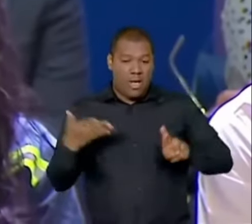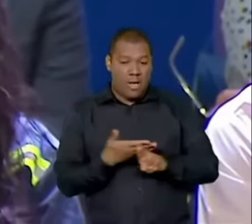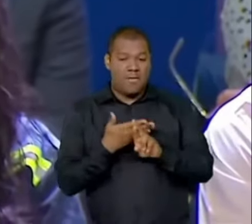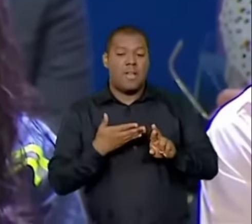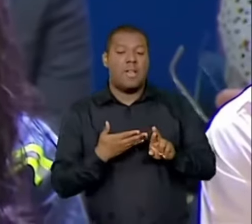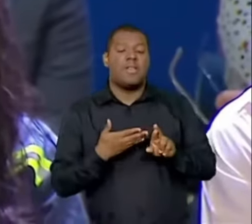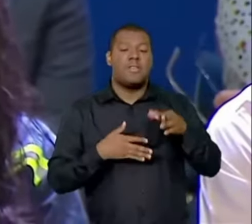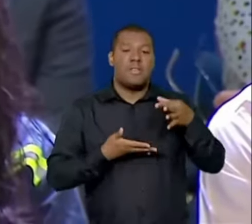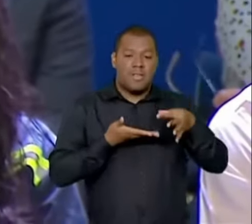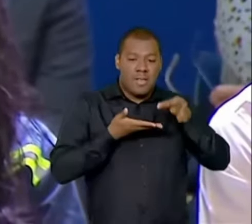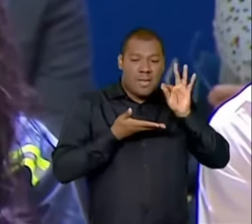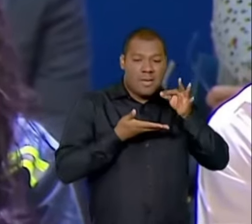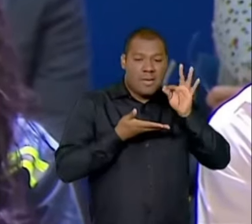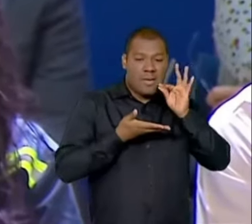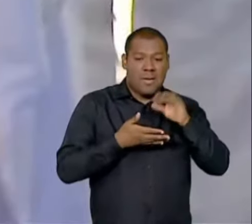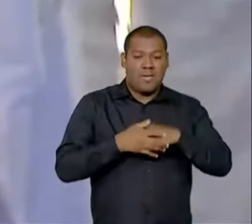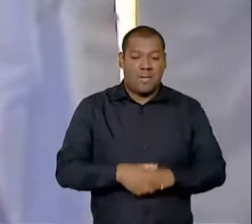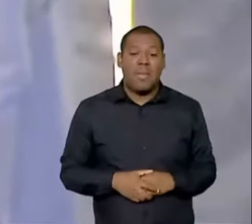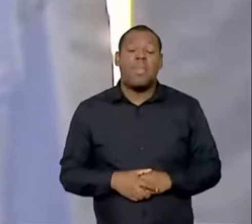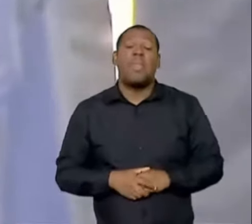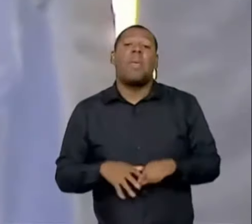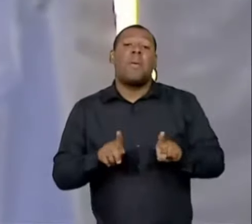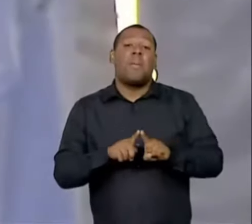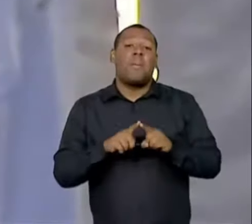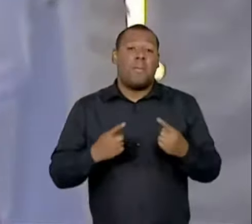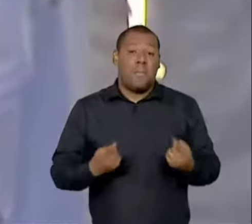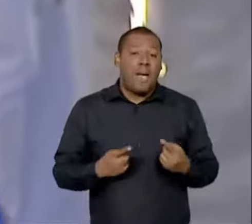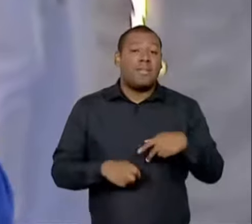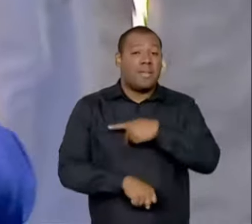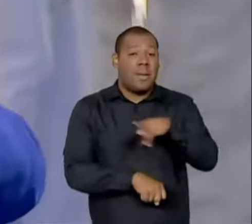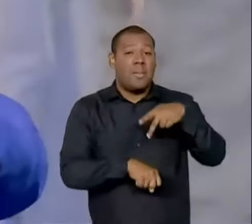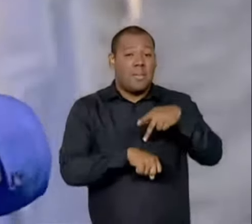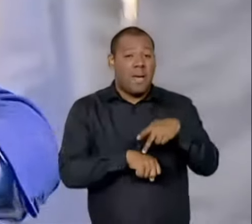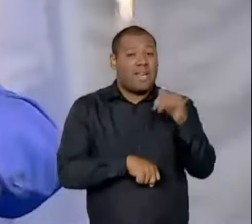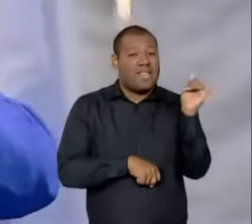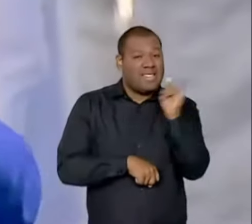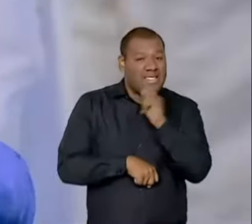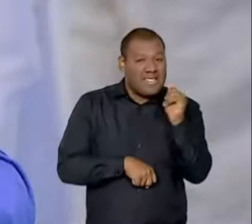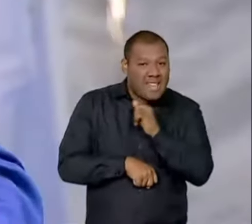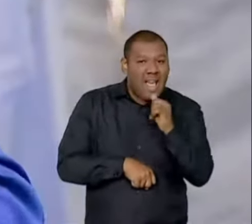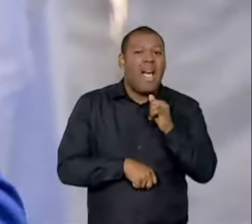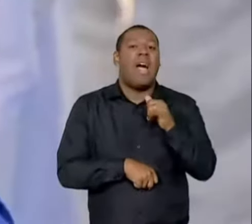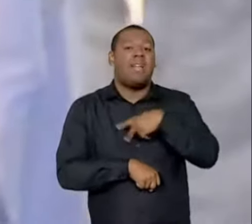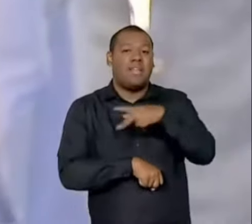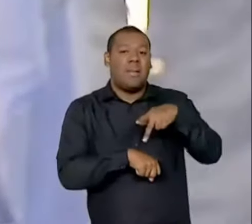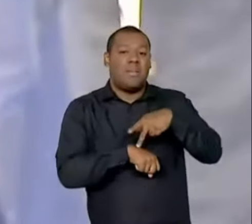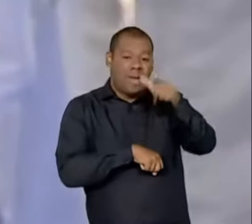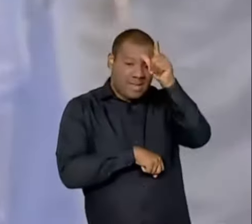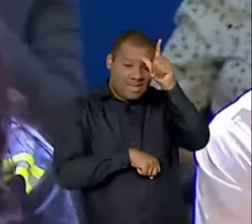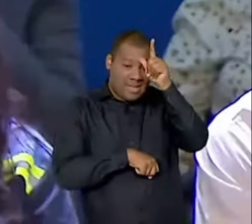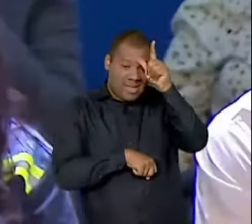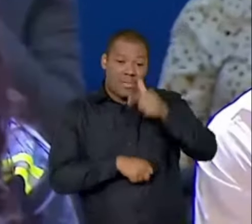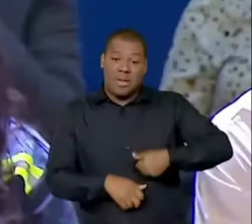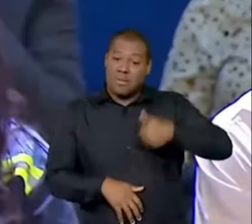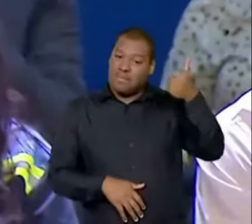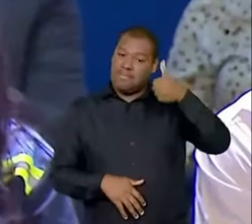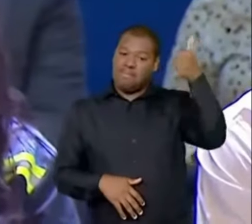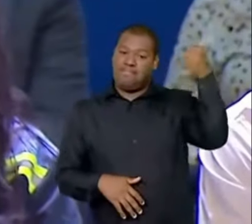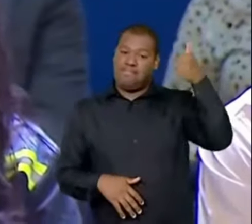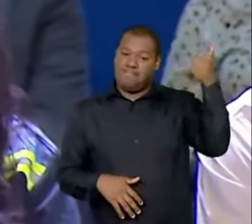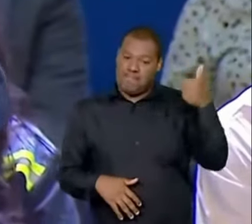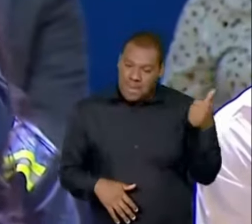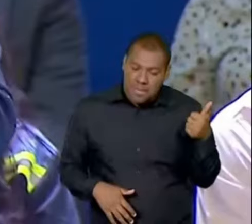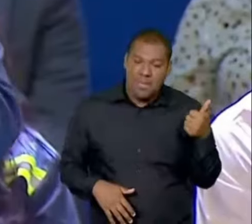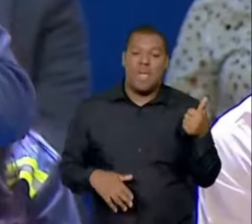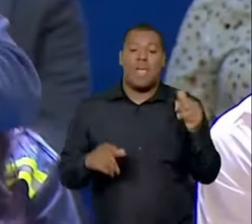ganha muito dinheiro com café é a Itália e a Alemanha, que são quem faz mais torrefação, quem vende as máquinas mais modernas, quem